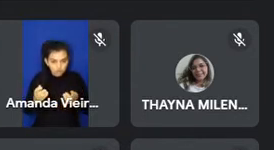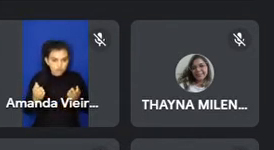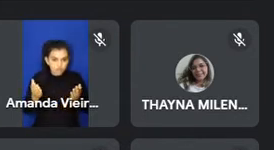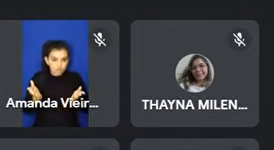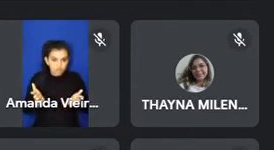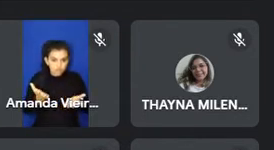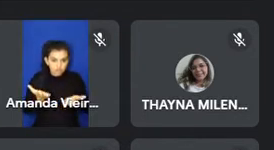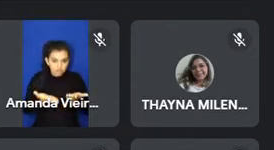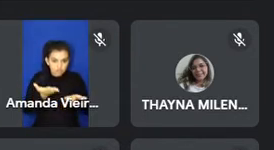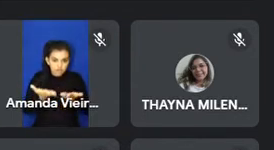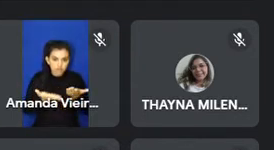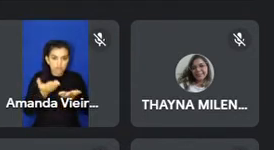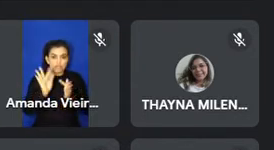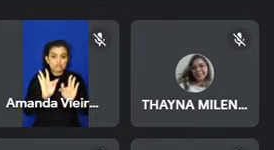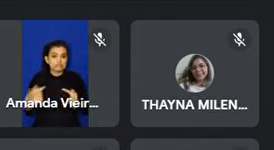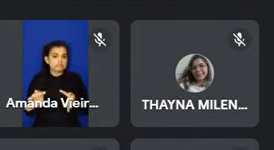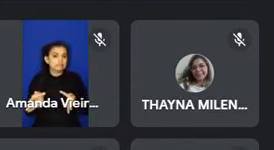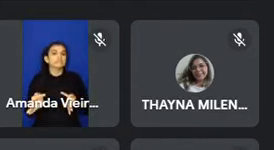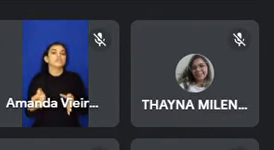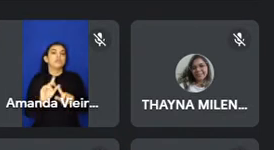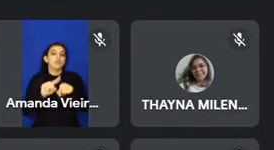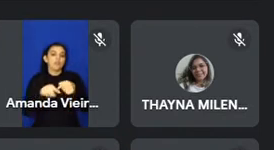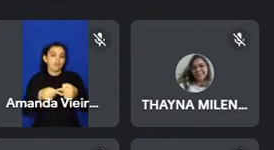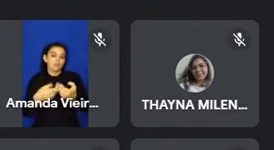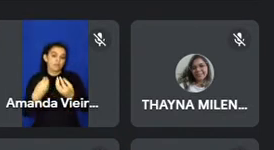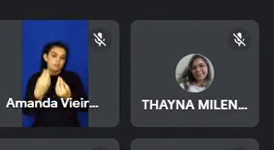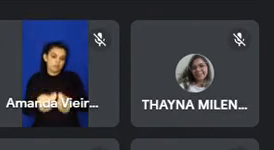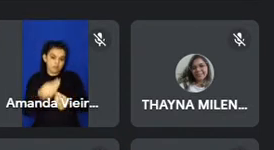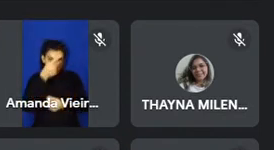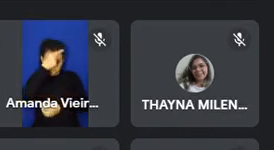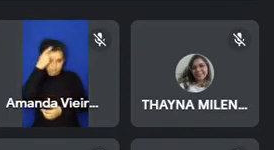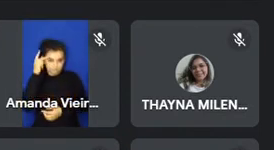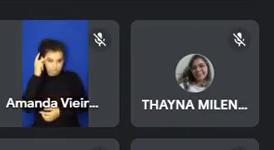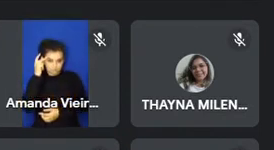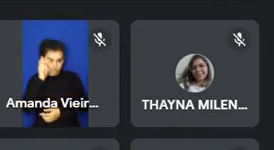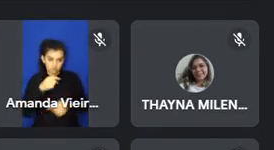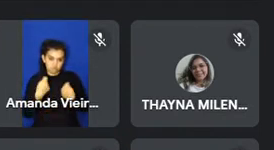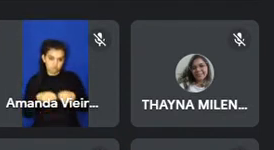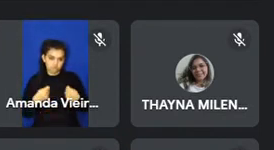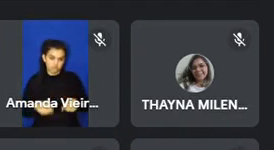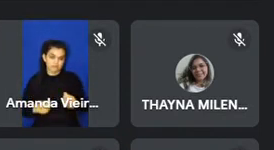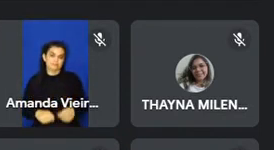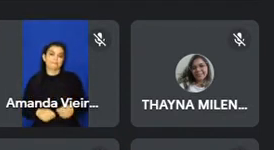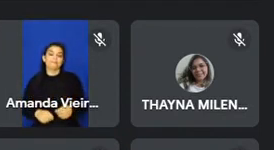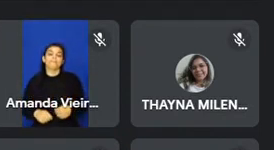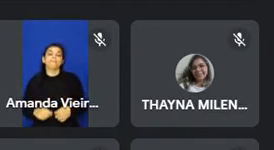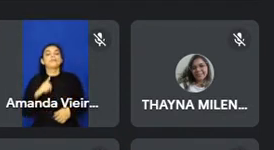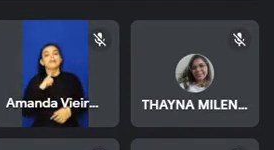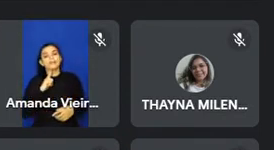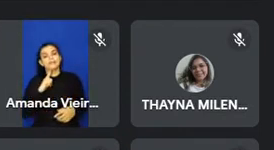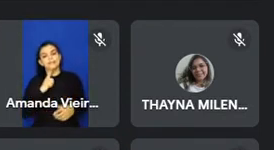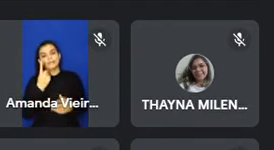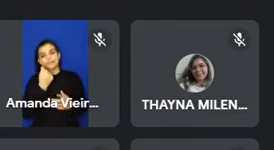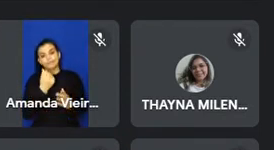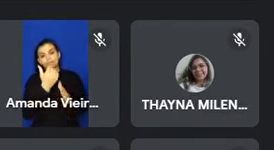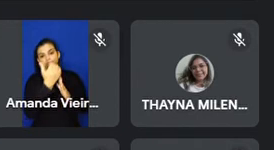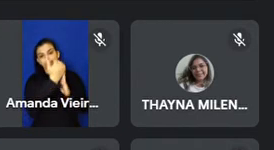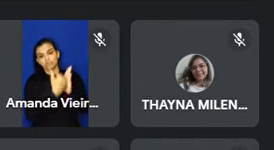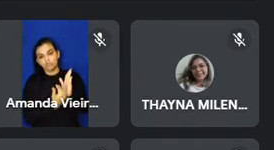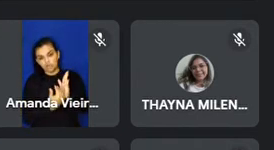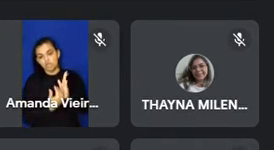submetido ao indivíduo que irá precisar. Então, ele tem realmente muito baixos custos em comparação